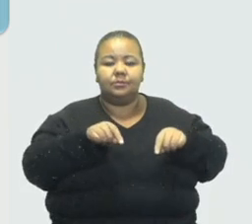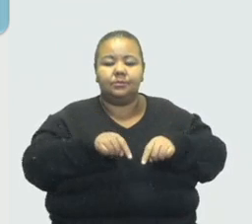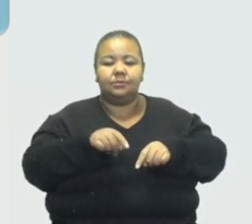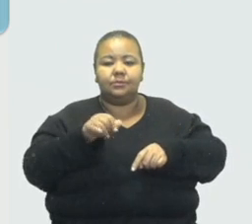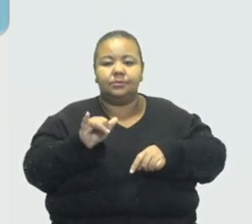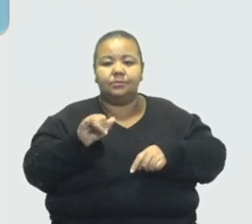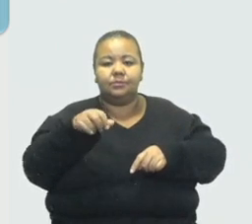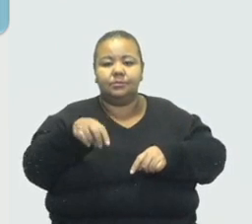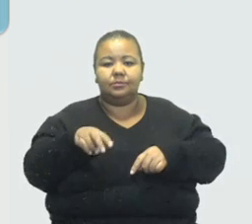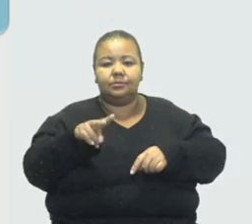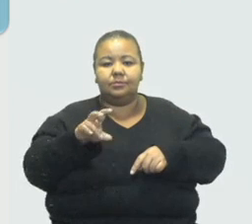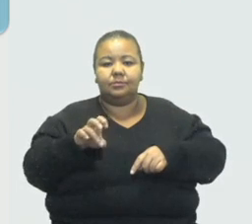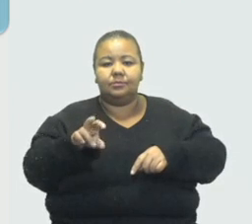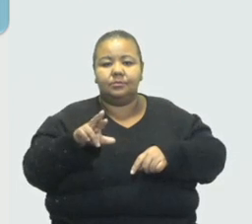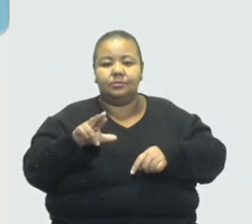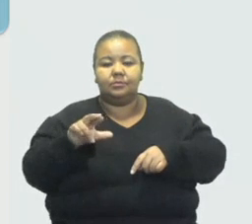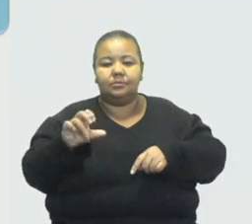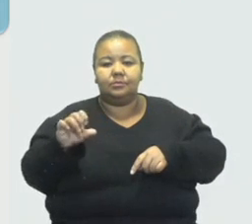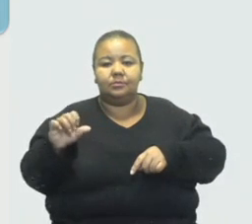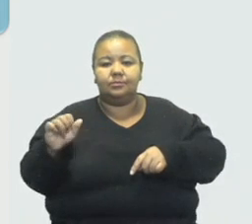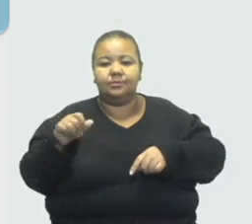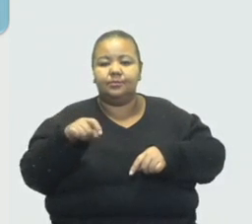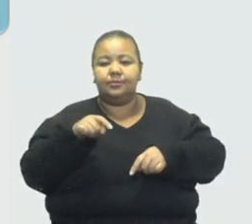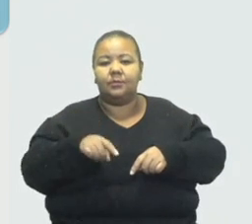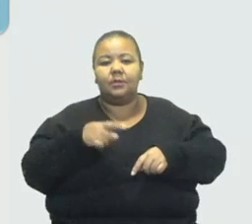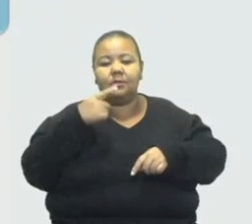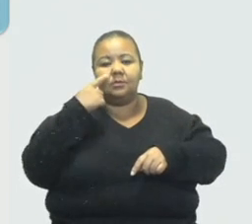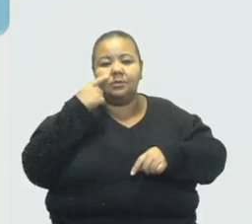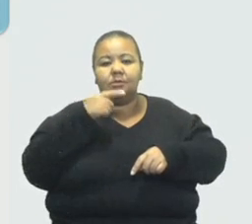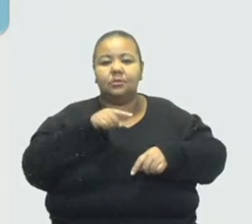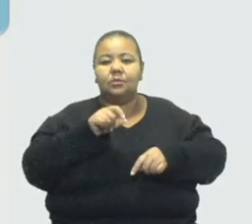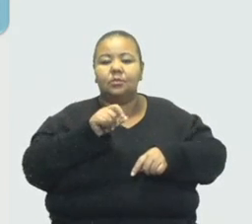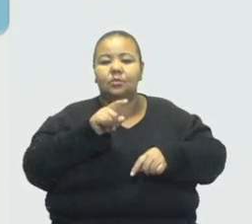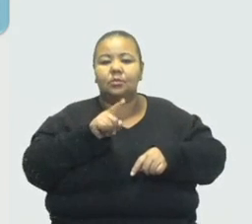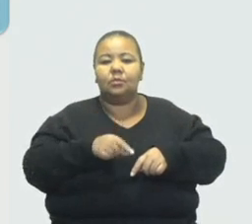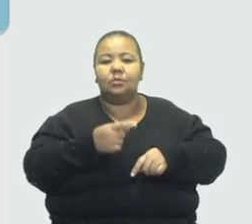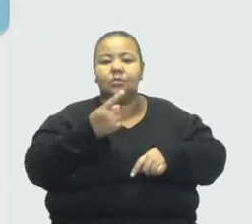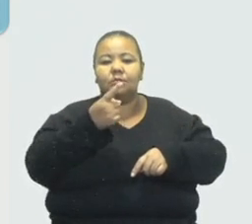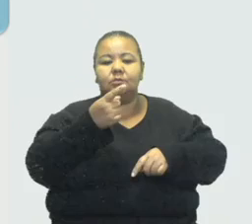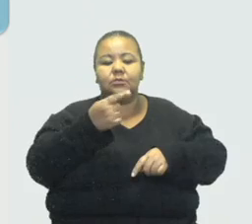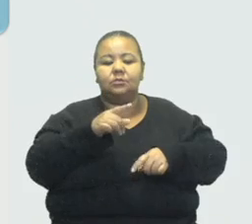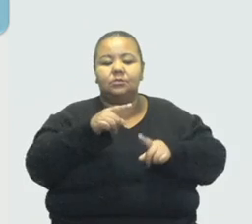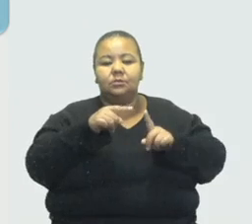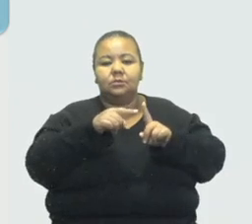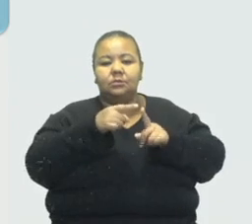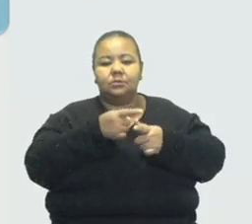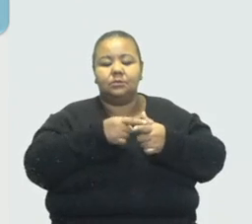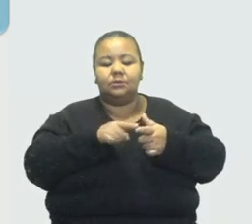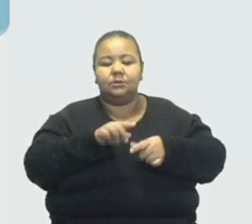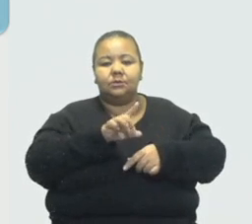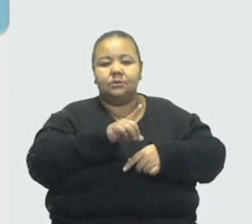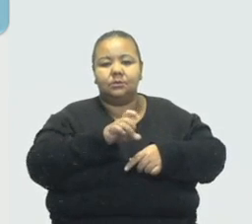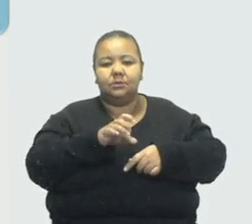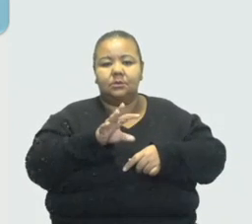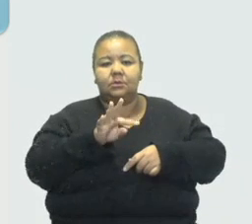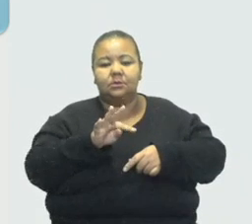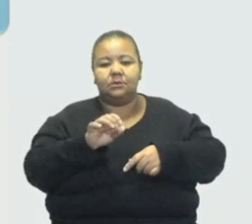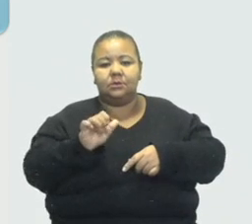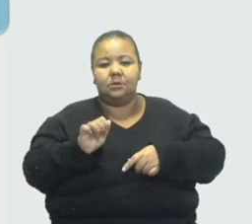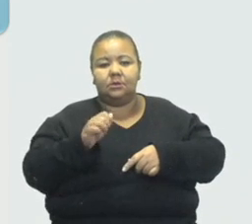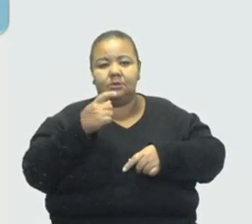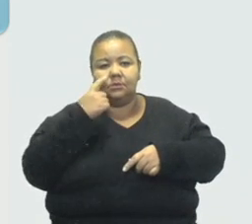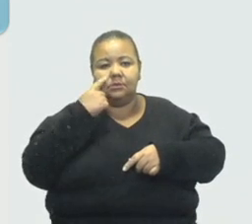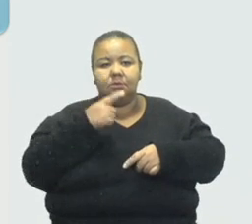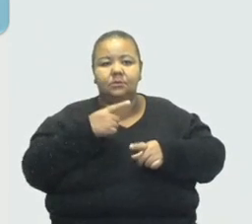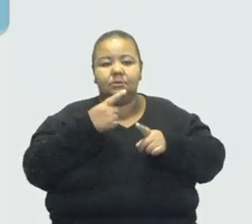inversa de uma matriz de ordem 2, levando em consideração 1 sobre o determinante da matriz A. Veja aqui que